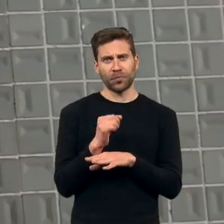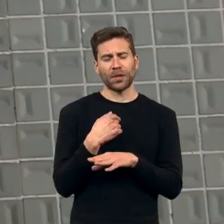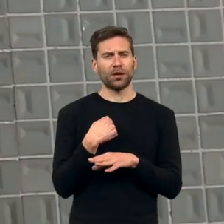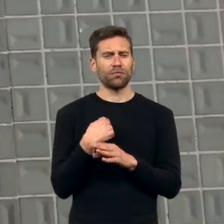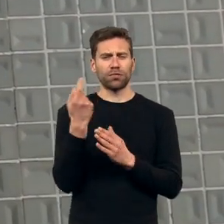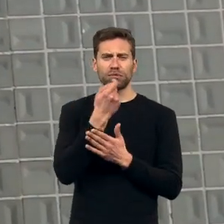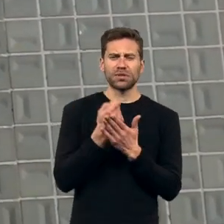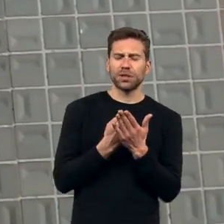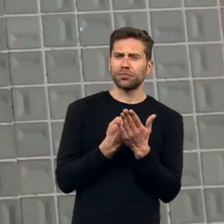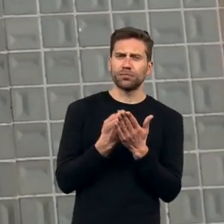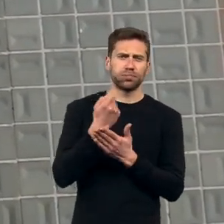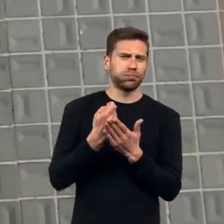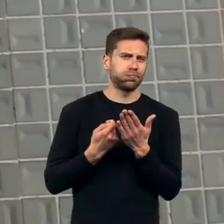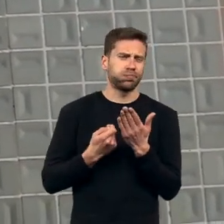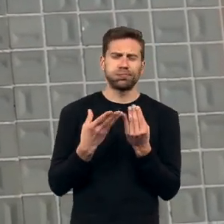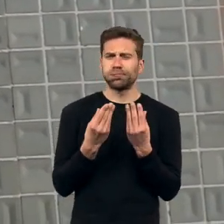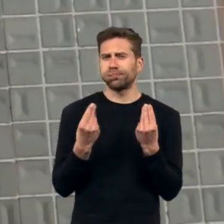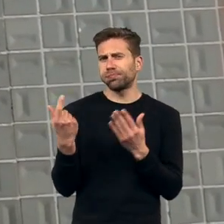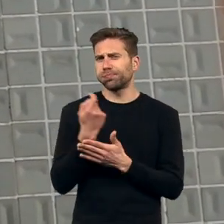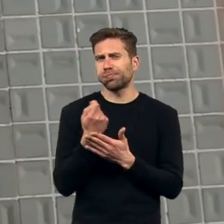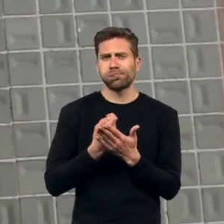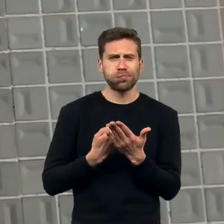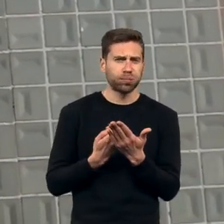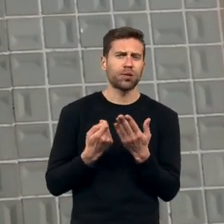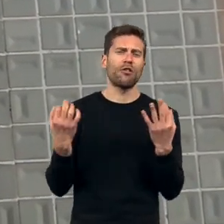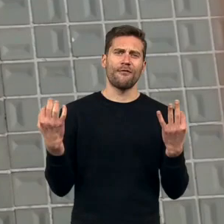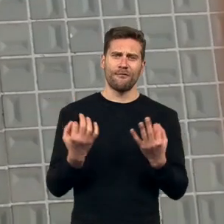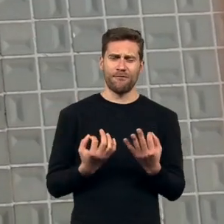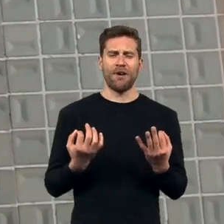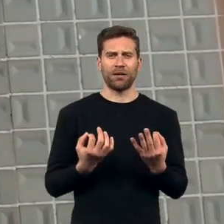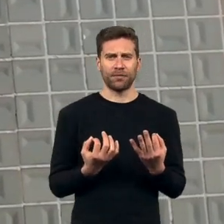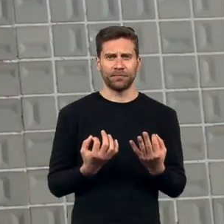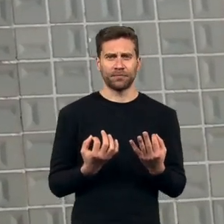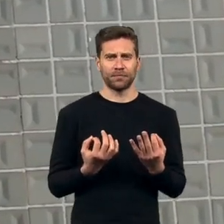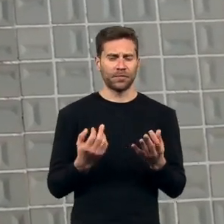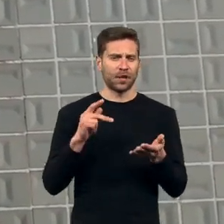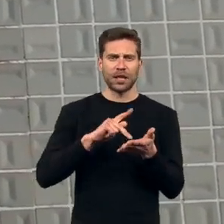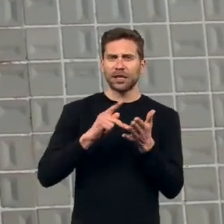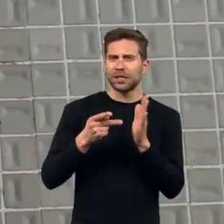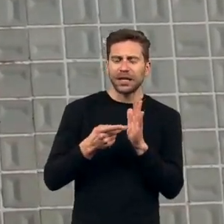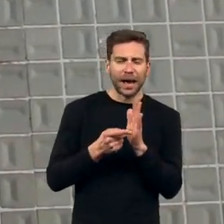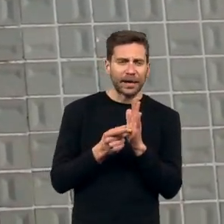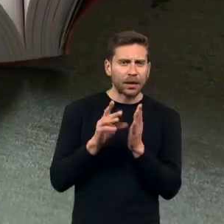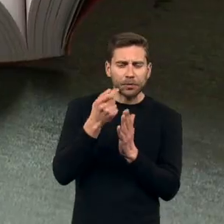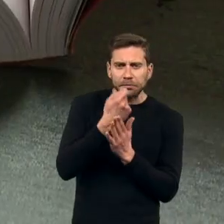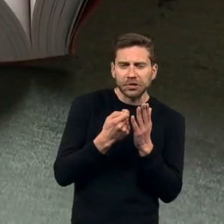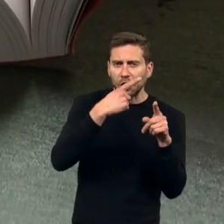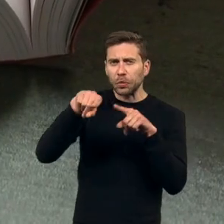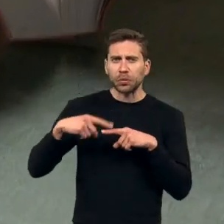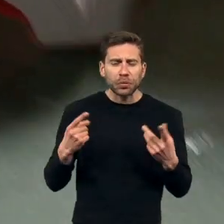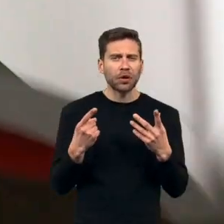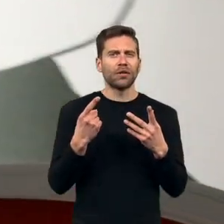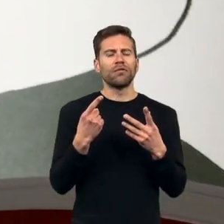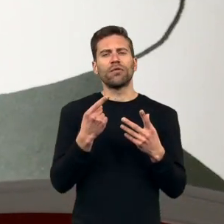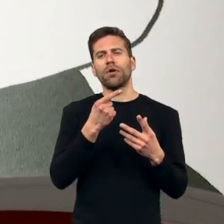fiz muitos desenhos, fazia muitos desenhos. E as técnicas variavam, portanto fiz coisas a